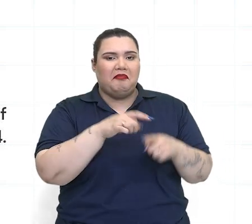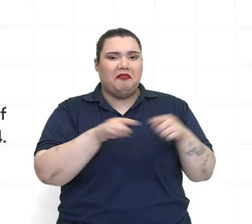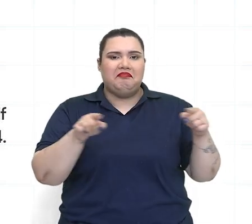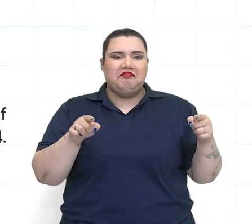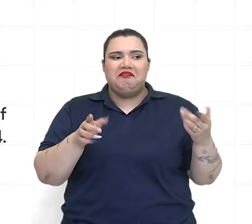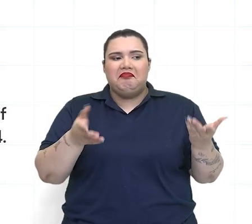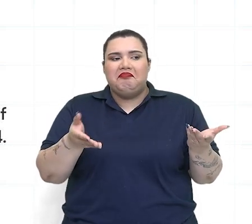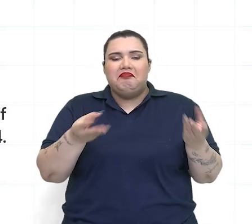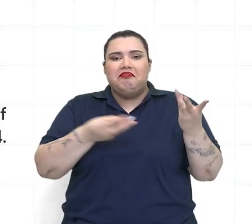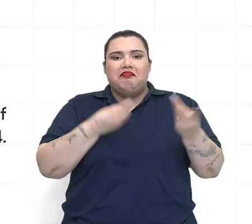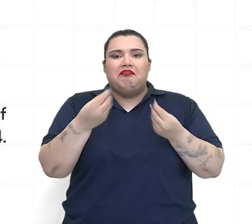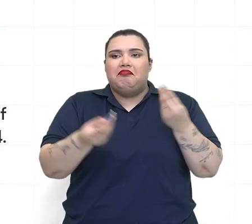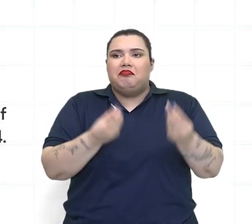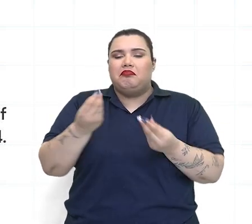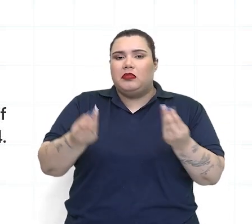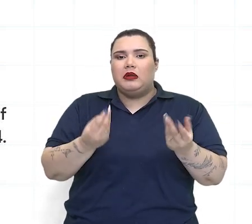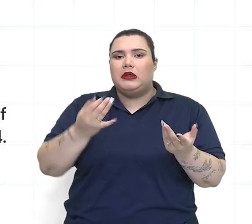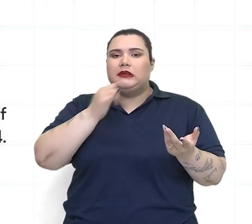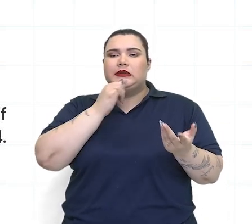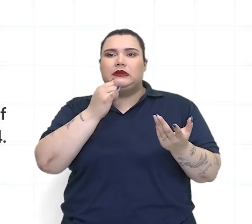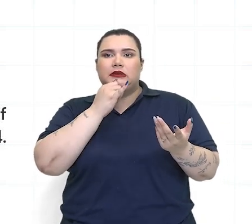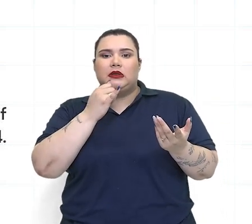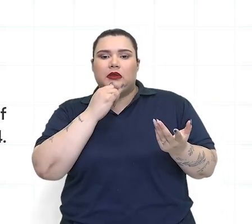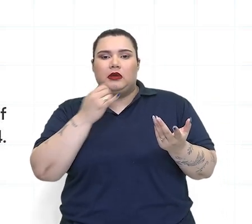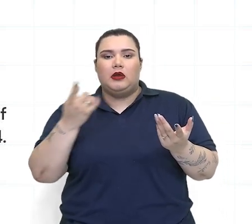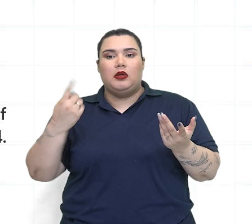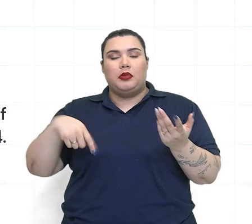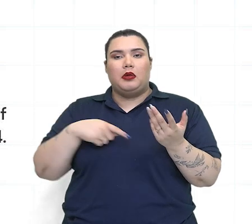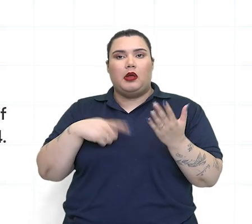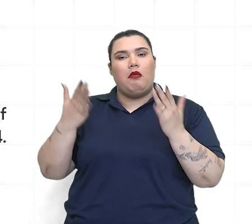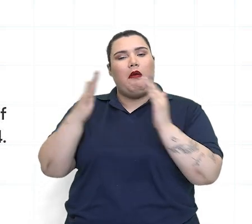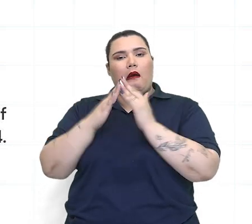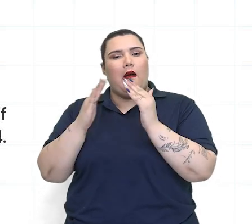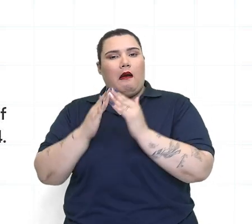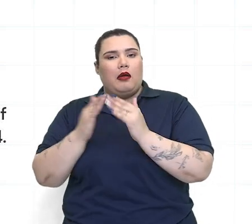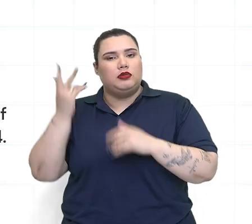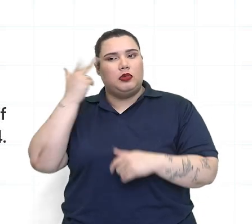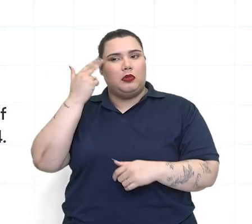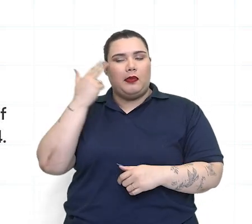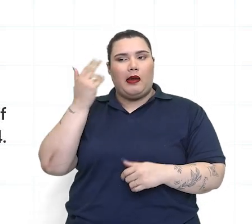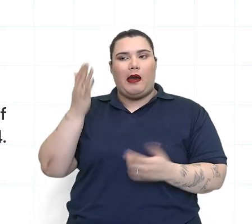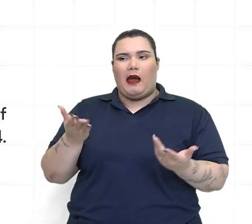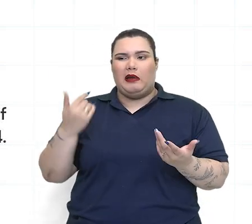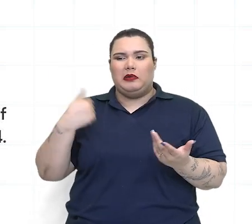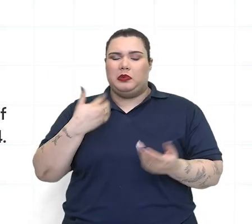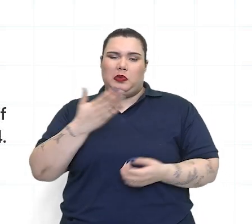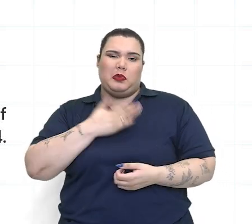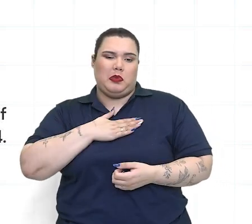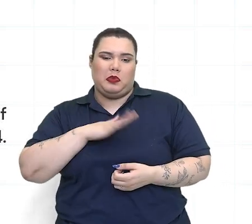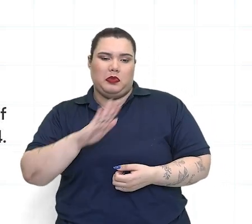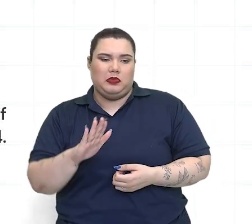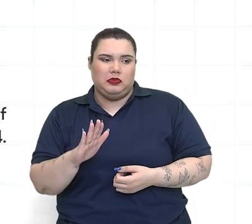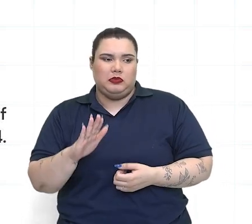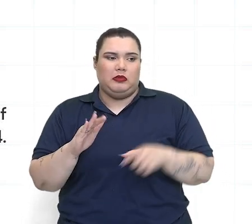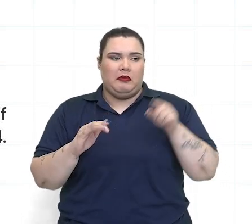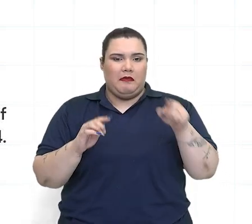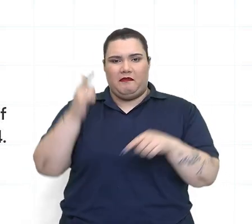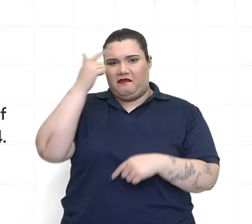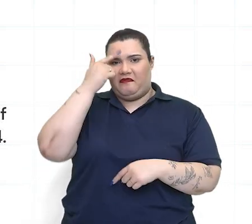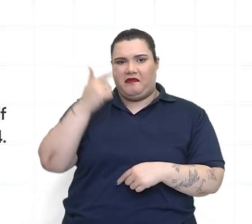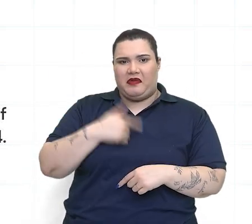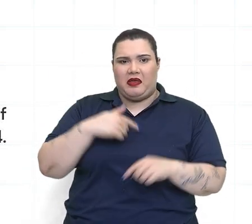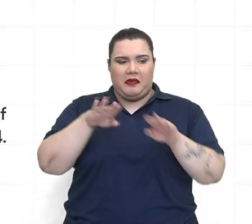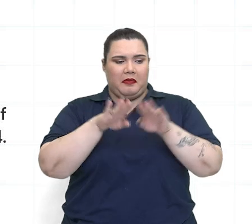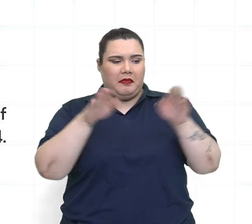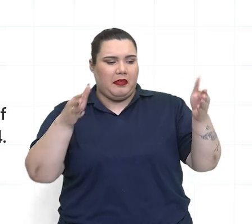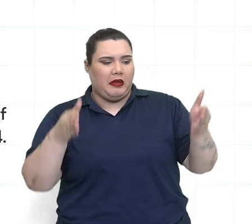fundamento. É quando a gente faz em casa, tudo bem, você diz, olha, eu não gosto, tá feio essa mesa